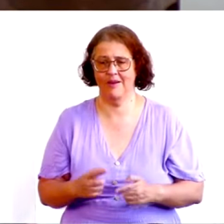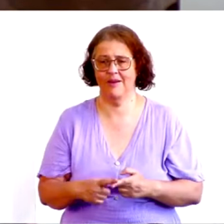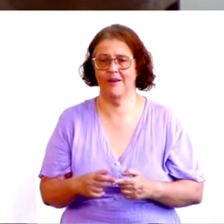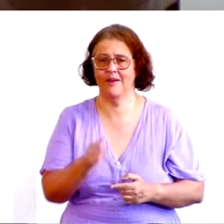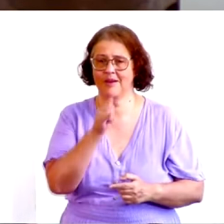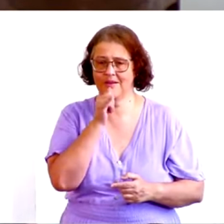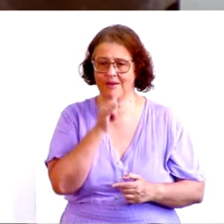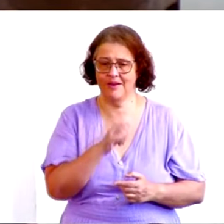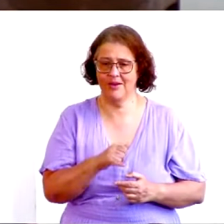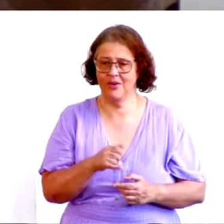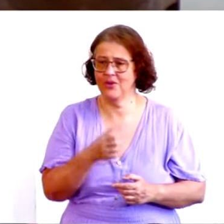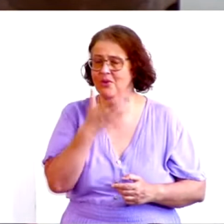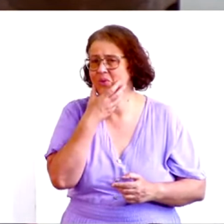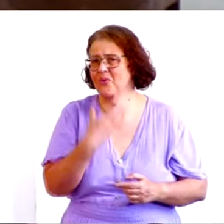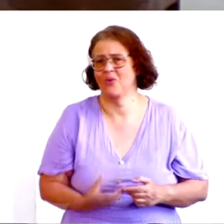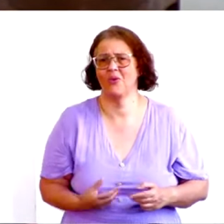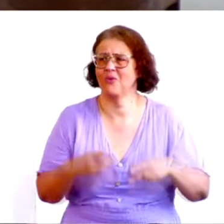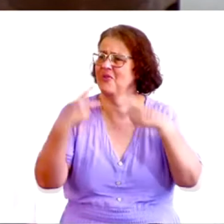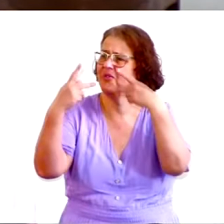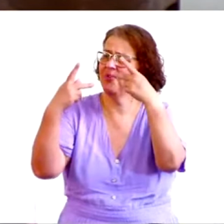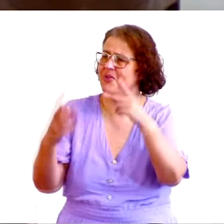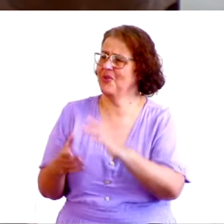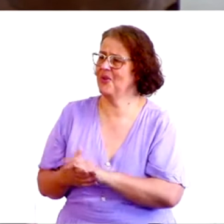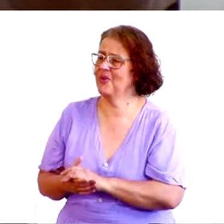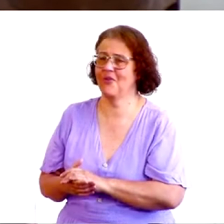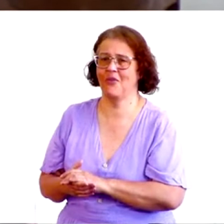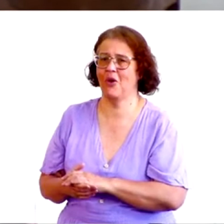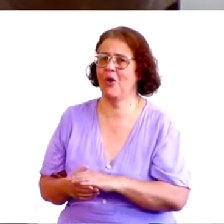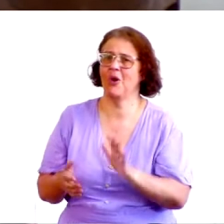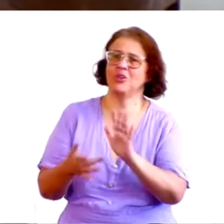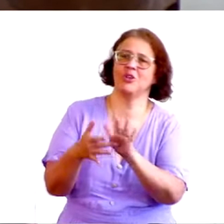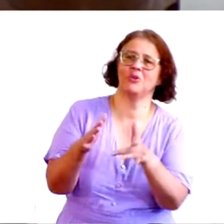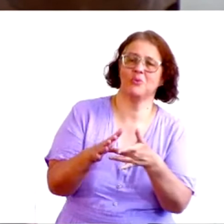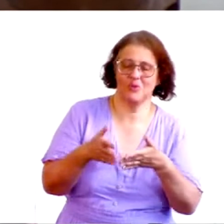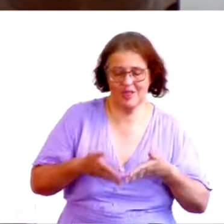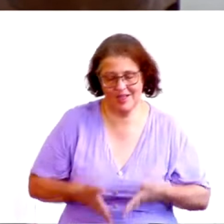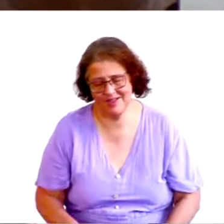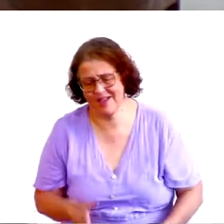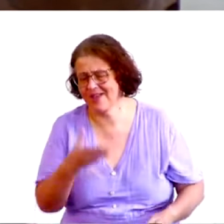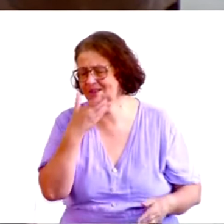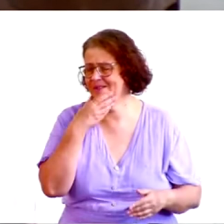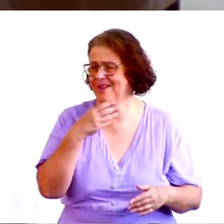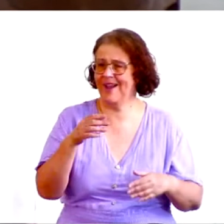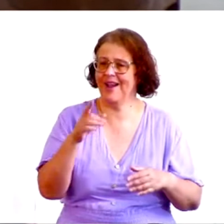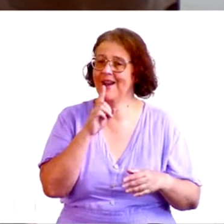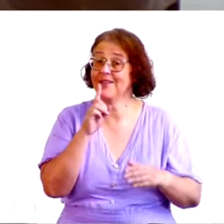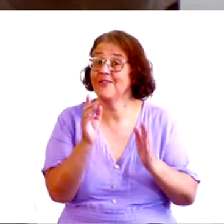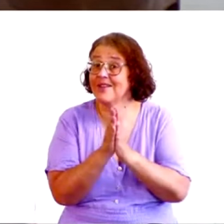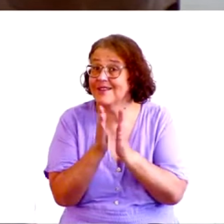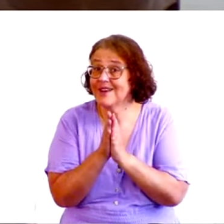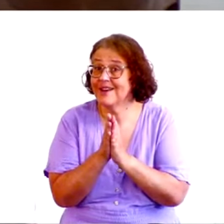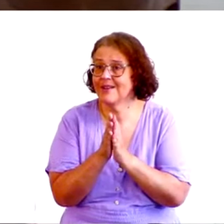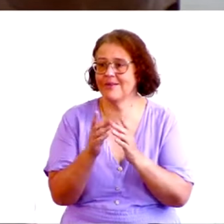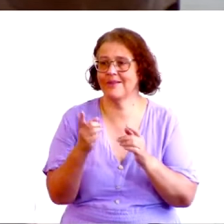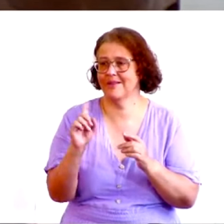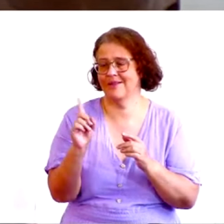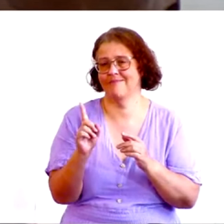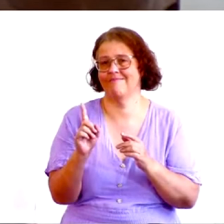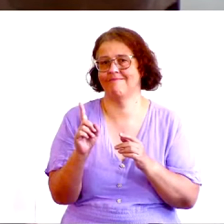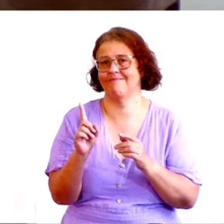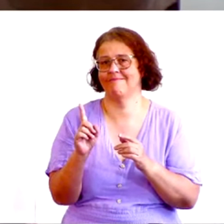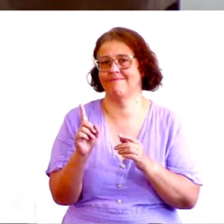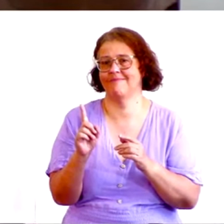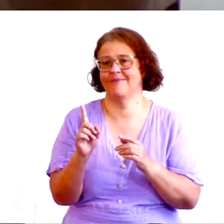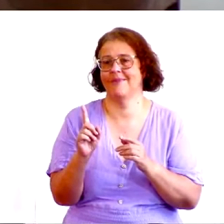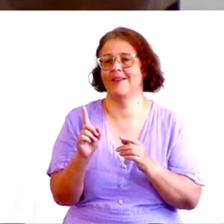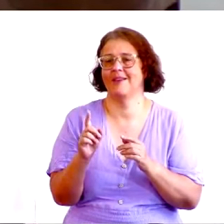Natal não é só dizer que aqui se faz o aniversário da chegada do filho de Deus natal é contemplar promessas de Deus